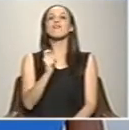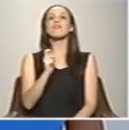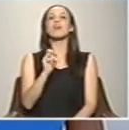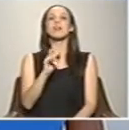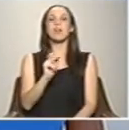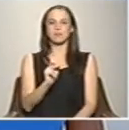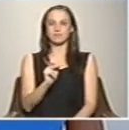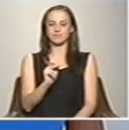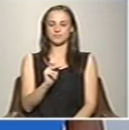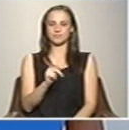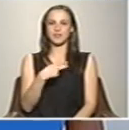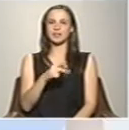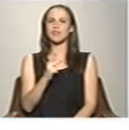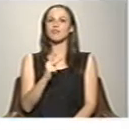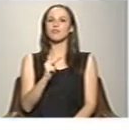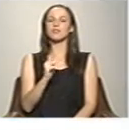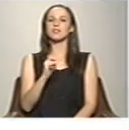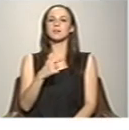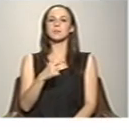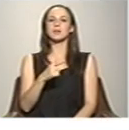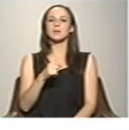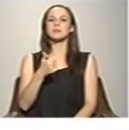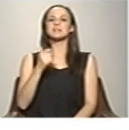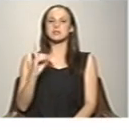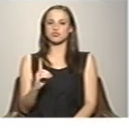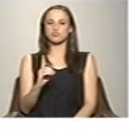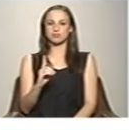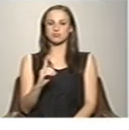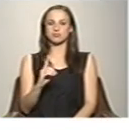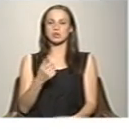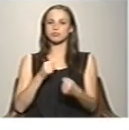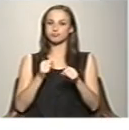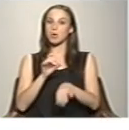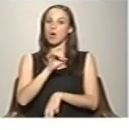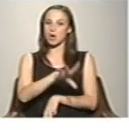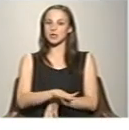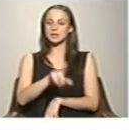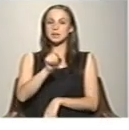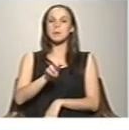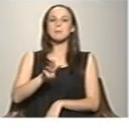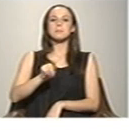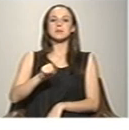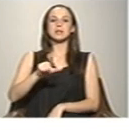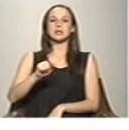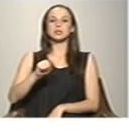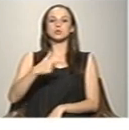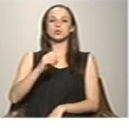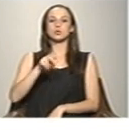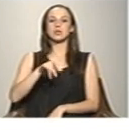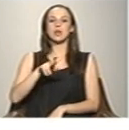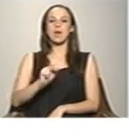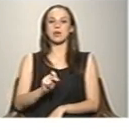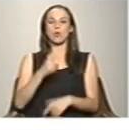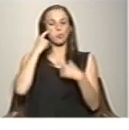que é rica em vitamina B6, atua a nível do stress e atua também a nível da melatonina, que controla o seu relógio